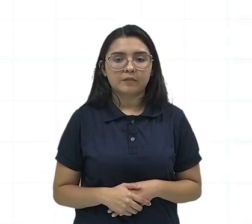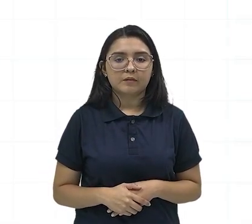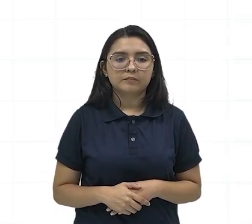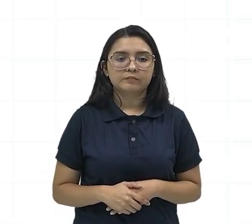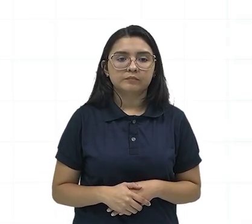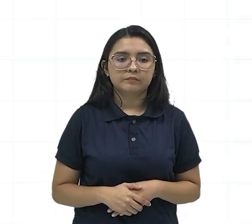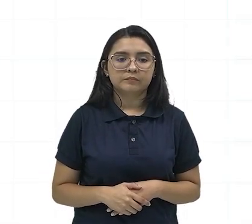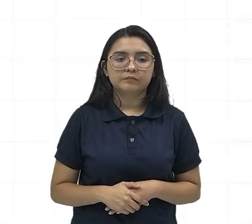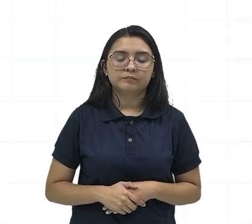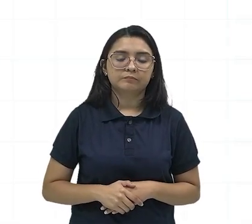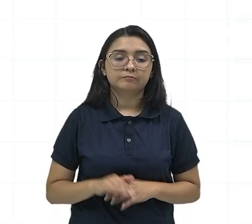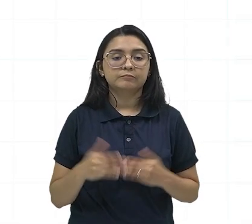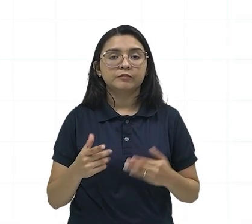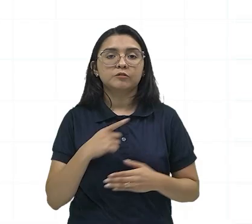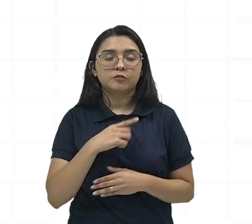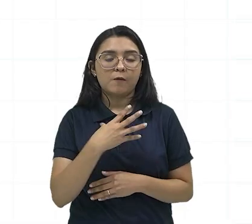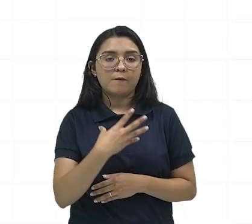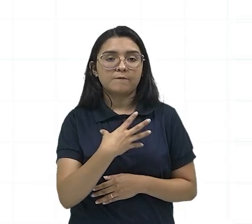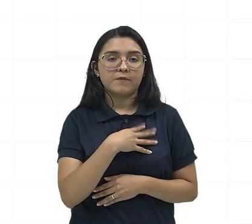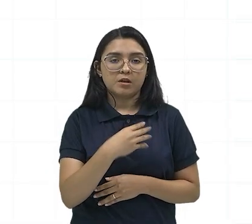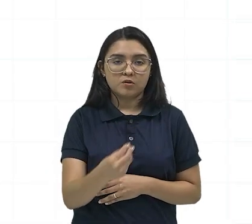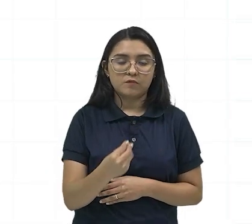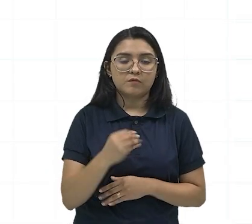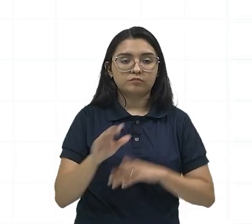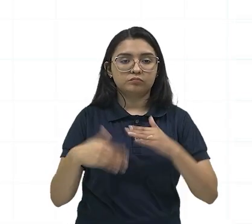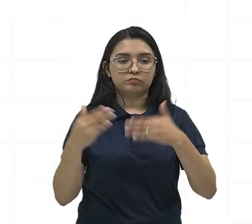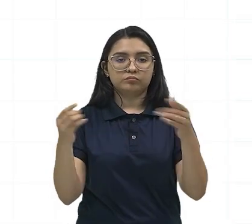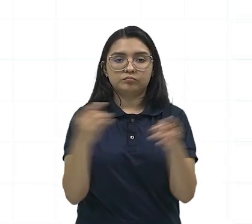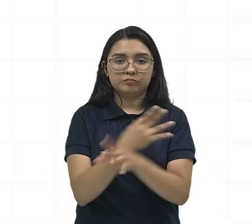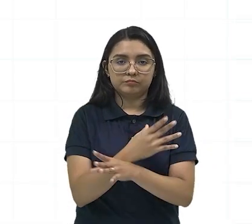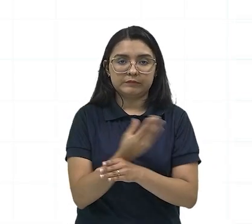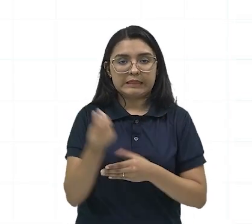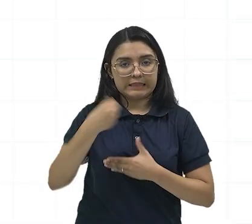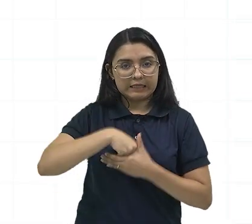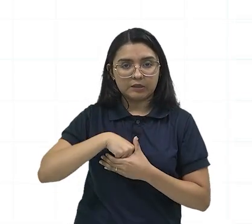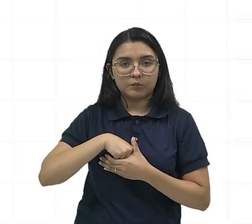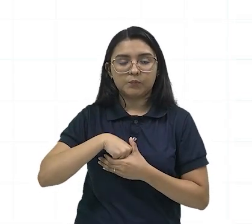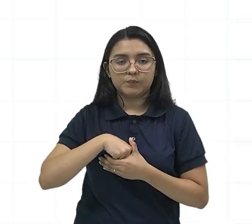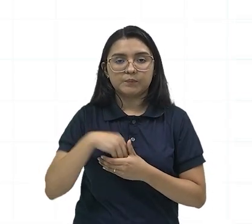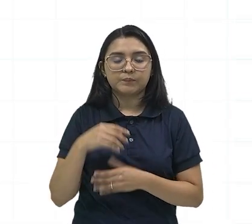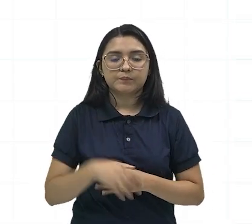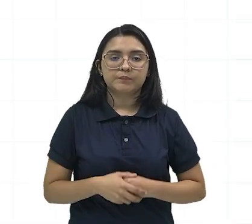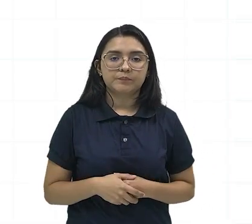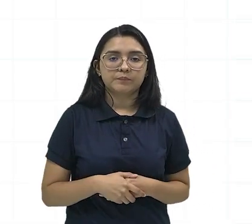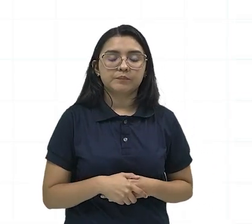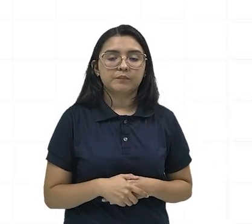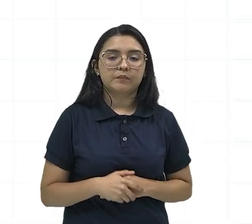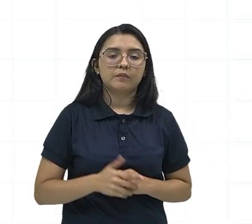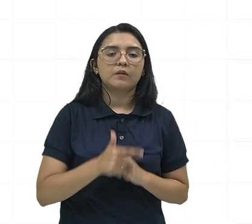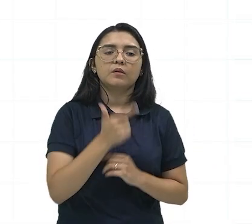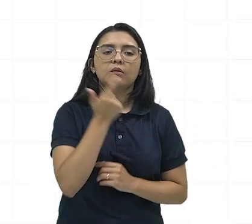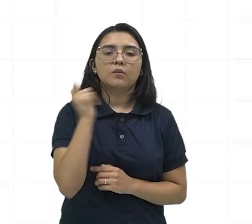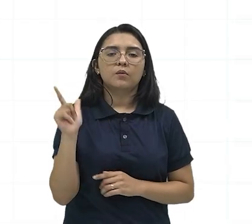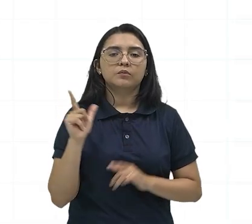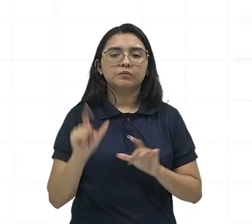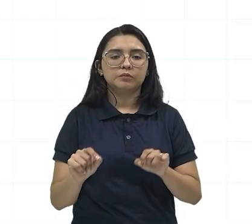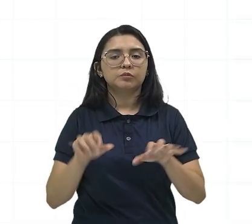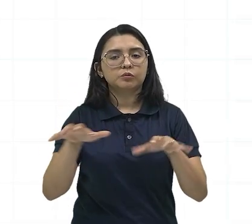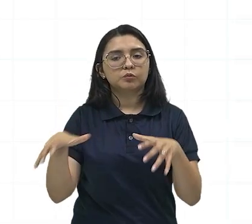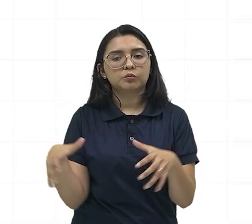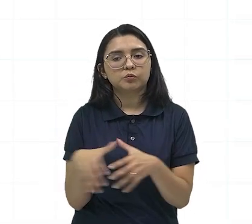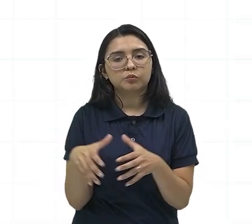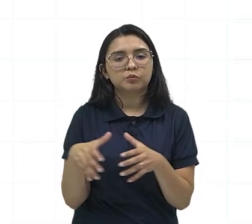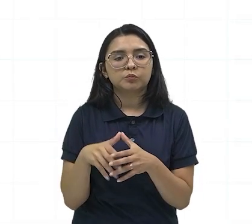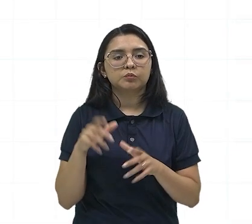seus filhos vão completar seu desenvolvimento dentro dessa bolsa, tá? O outro